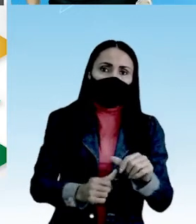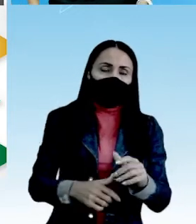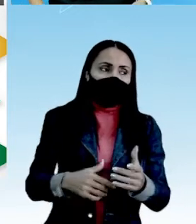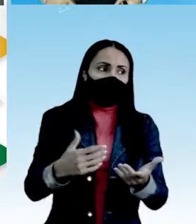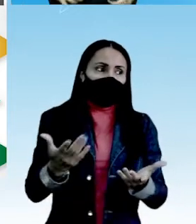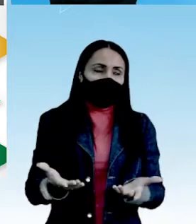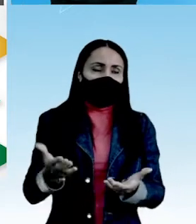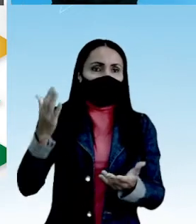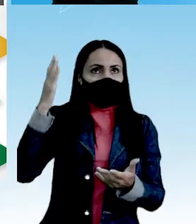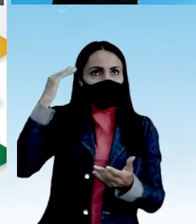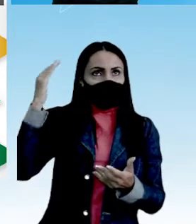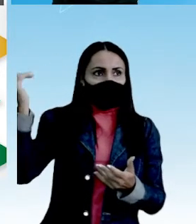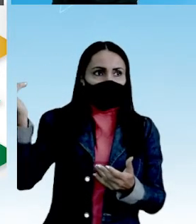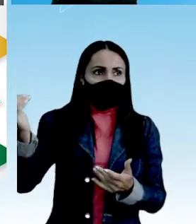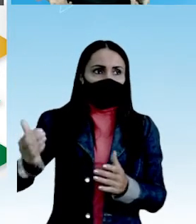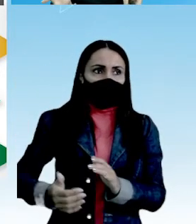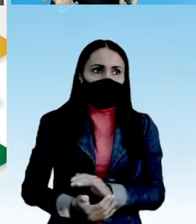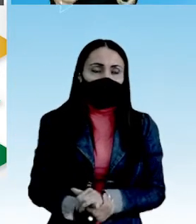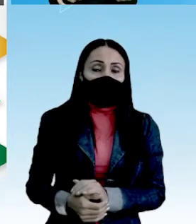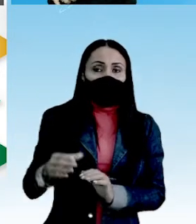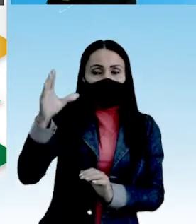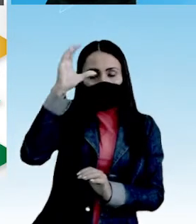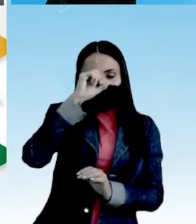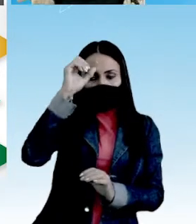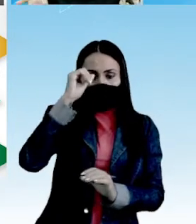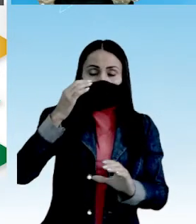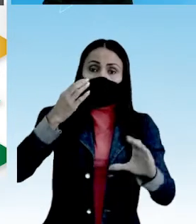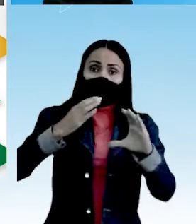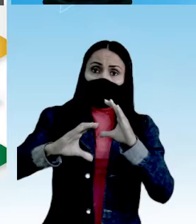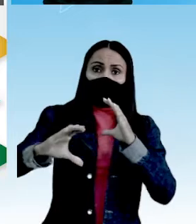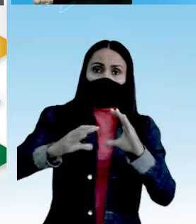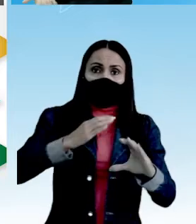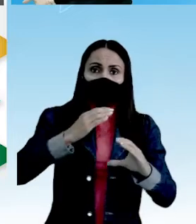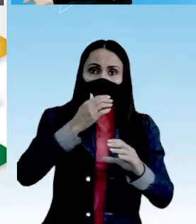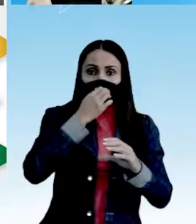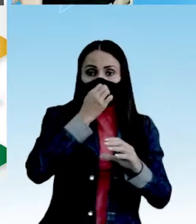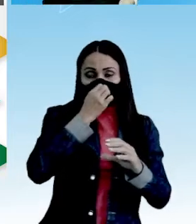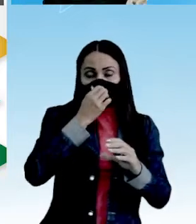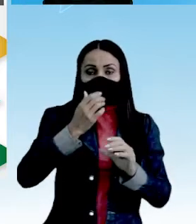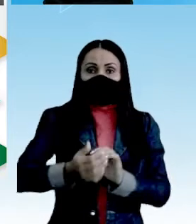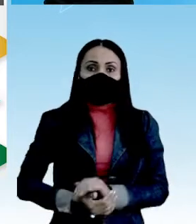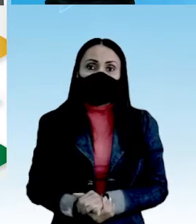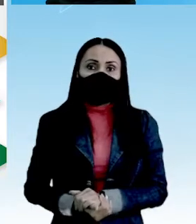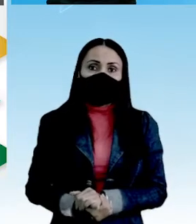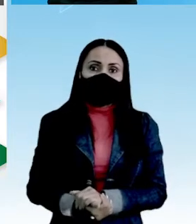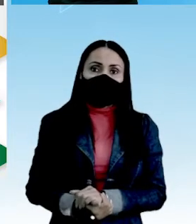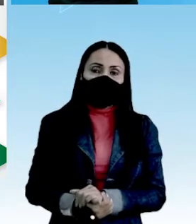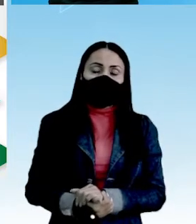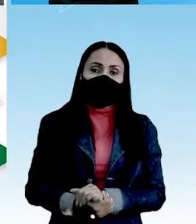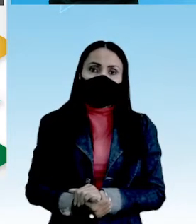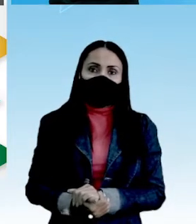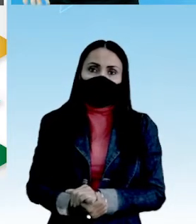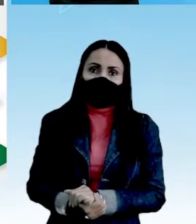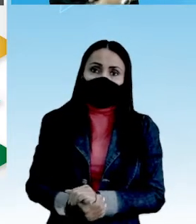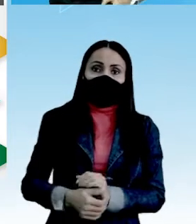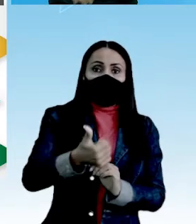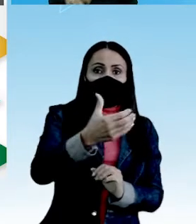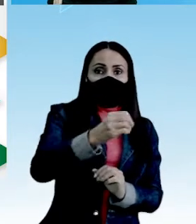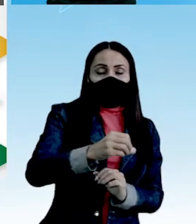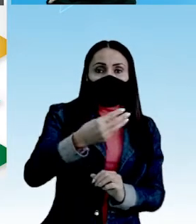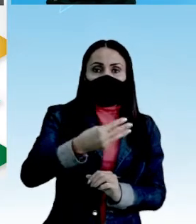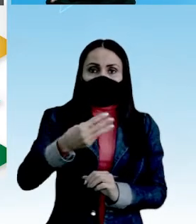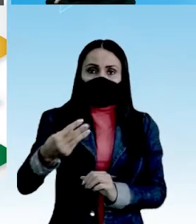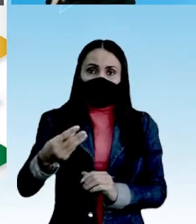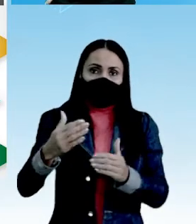cantora, né, começou a aprender a cantar, né, na raça, Aí, em 1933,